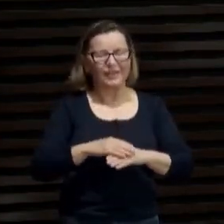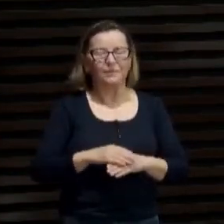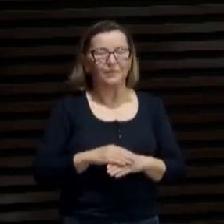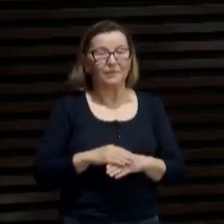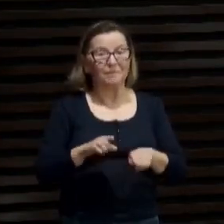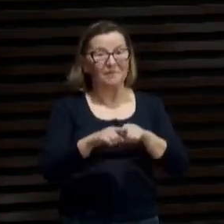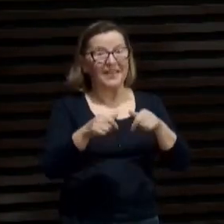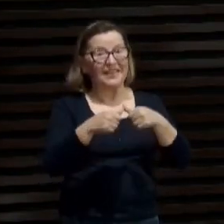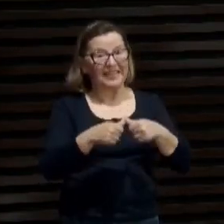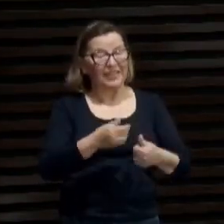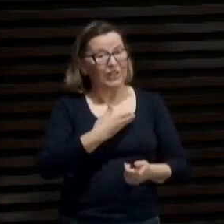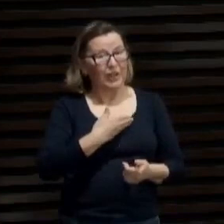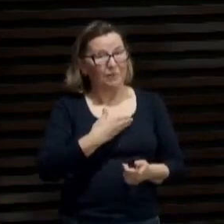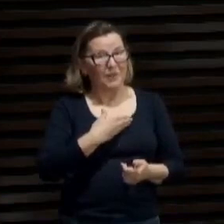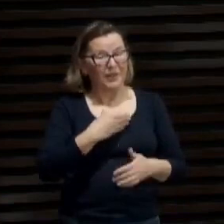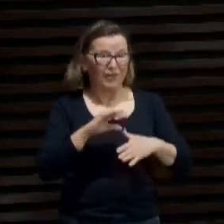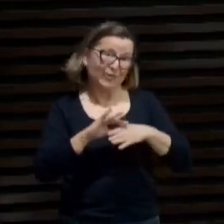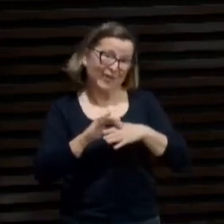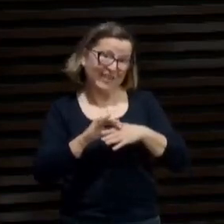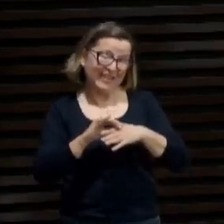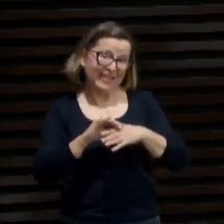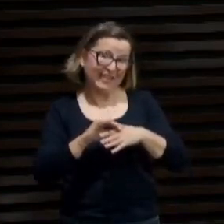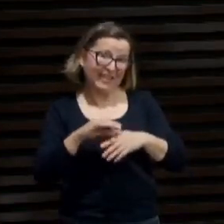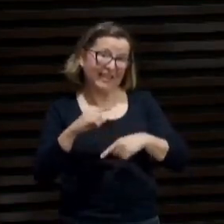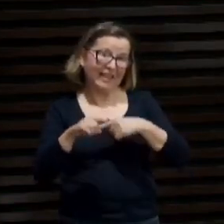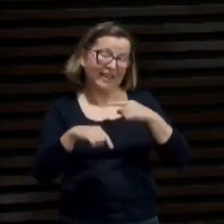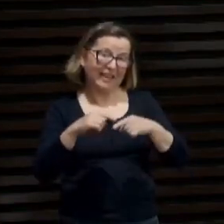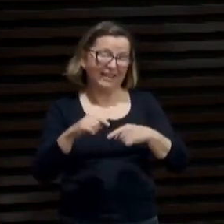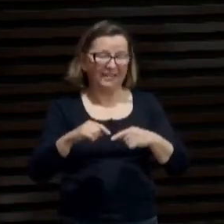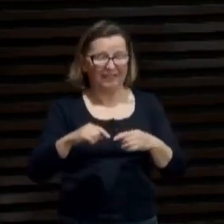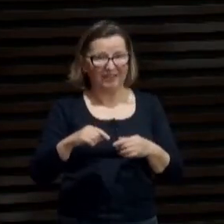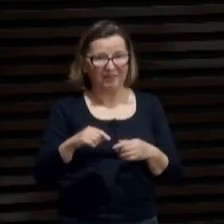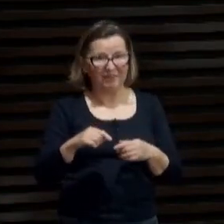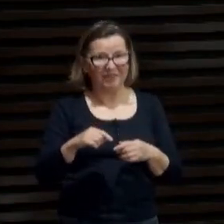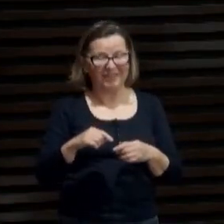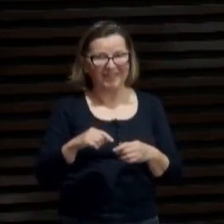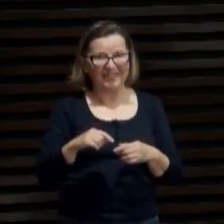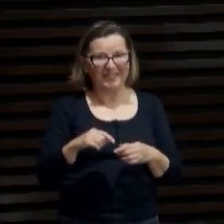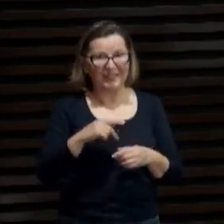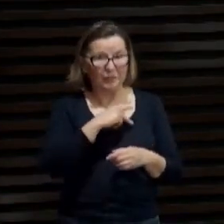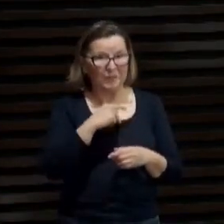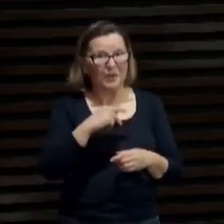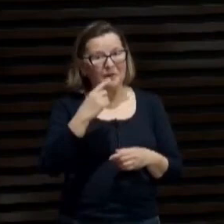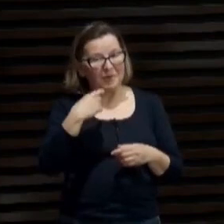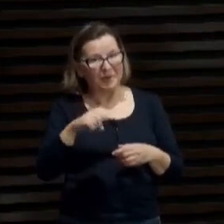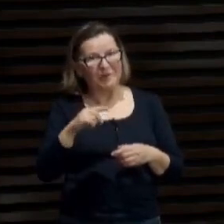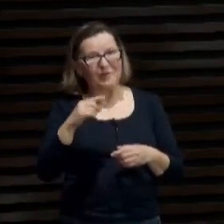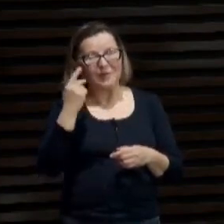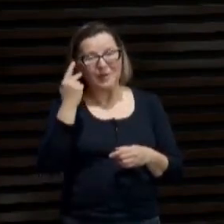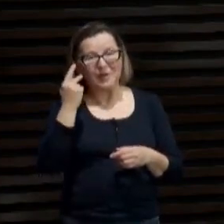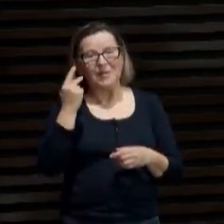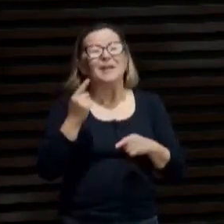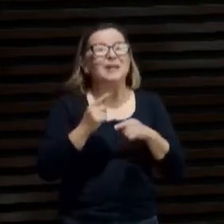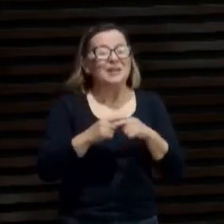morreu. Aí Paulo mandou o Epafrodito de volta, porque a igreja lá estava angustiada. E de fato, ele disse que ele